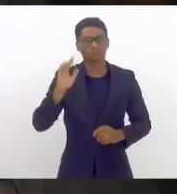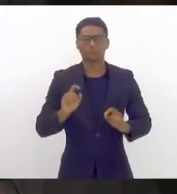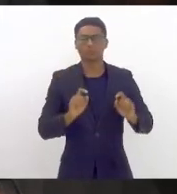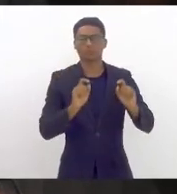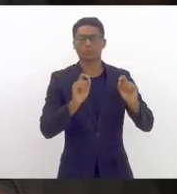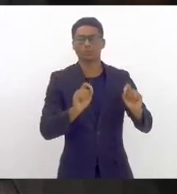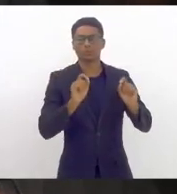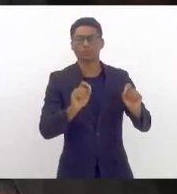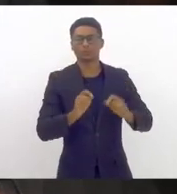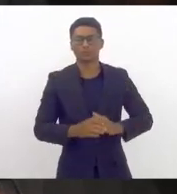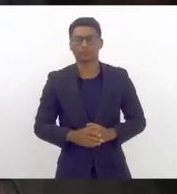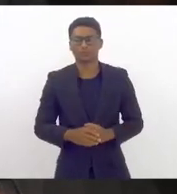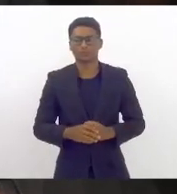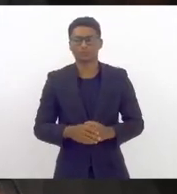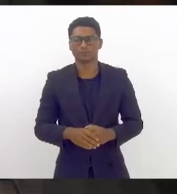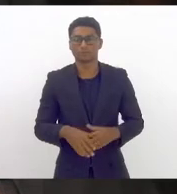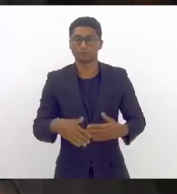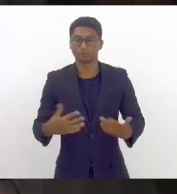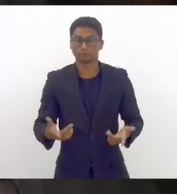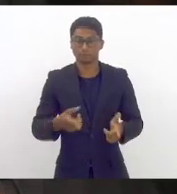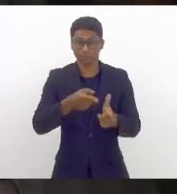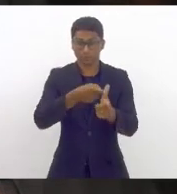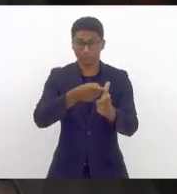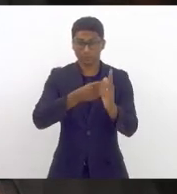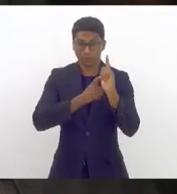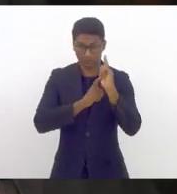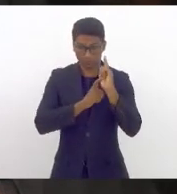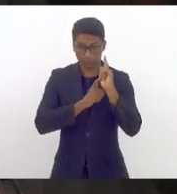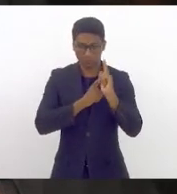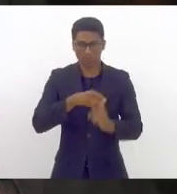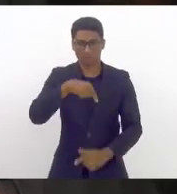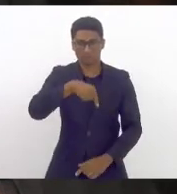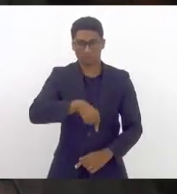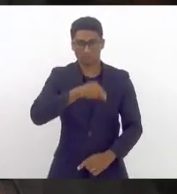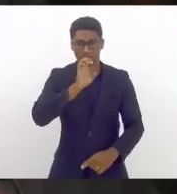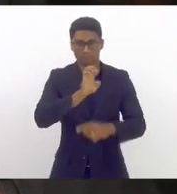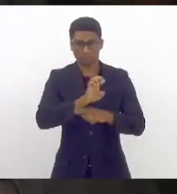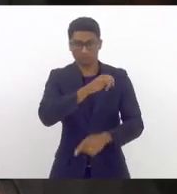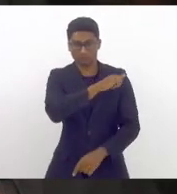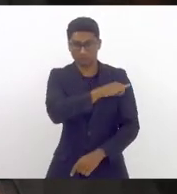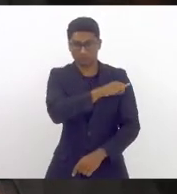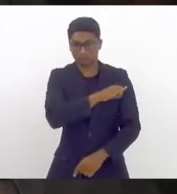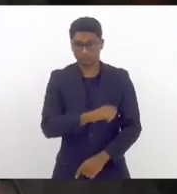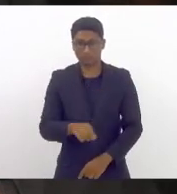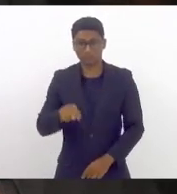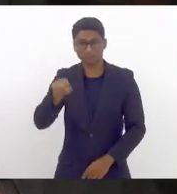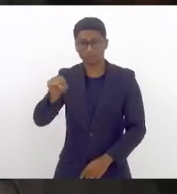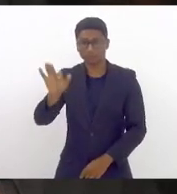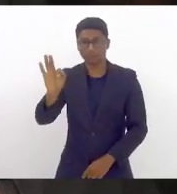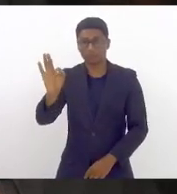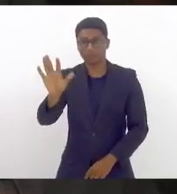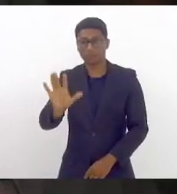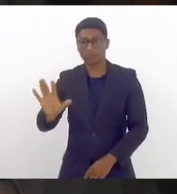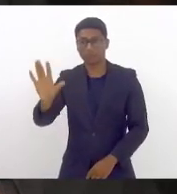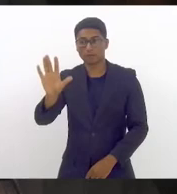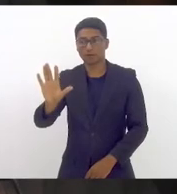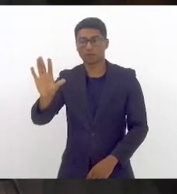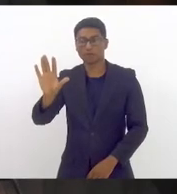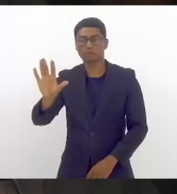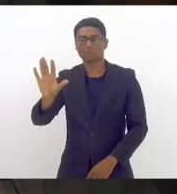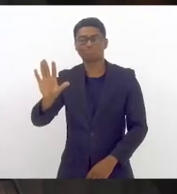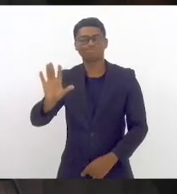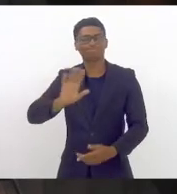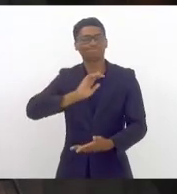que esta dívida do estado com a união era uma dívida impagável